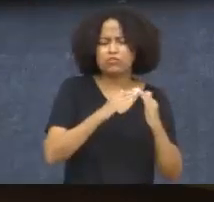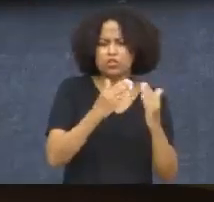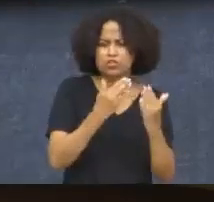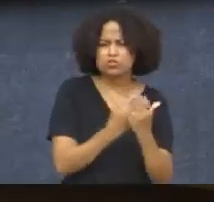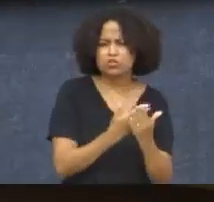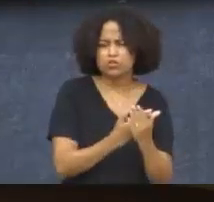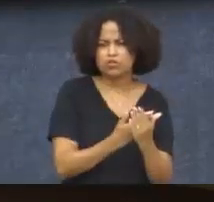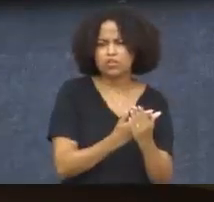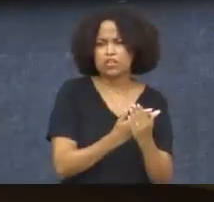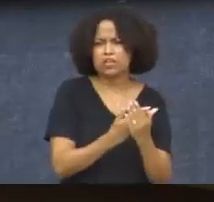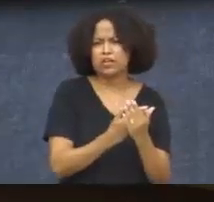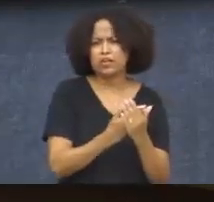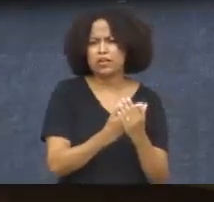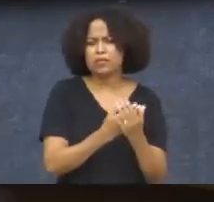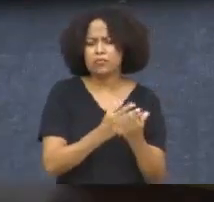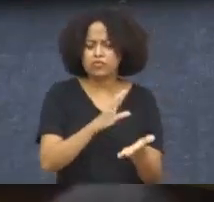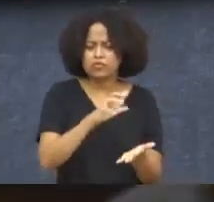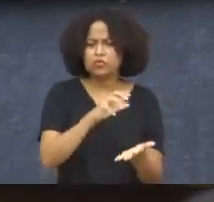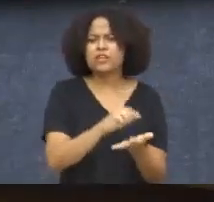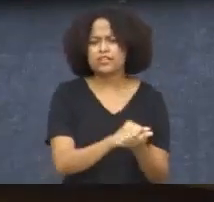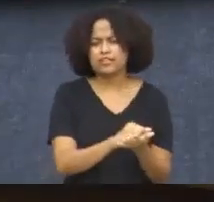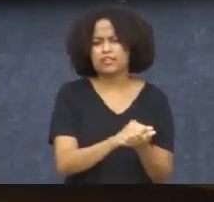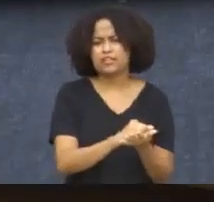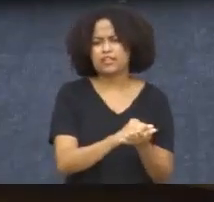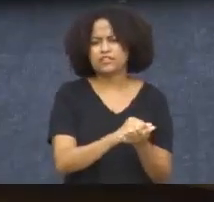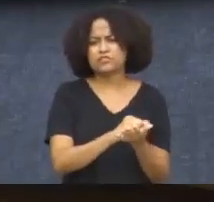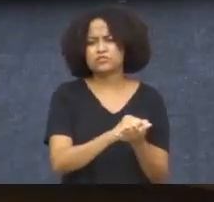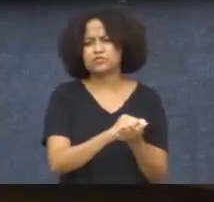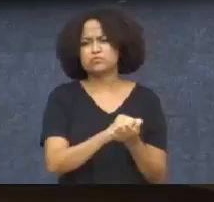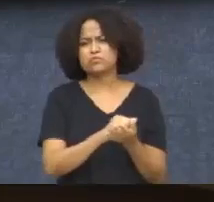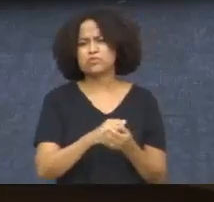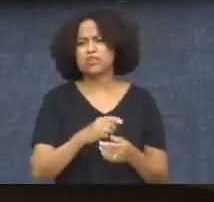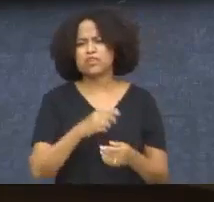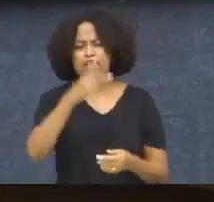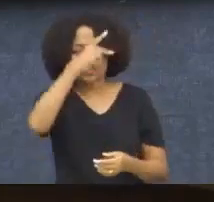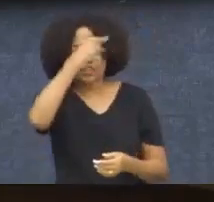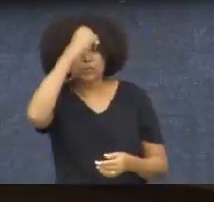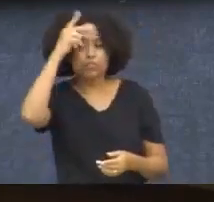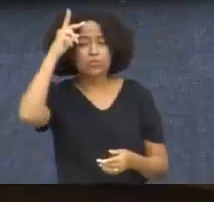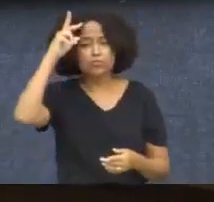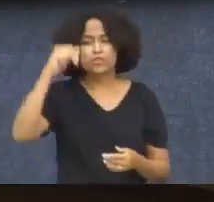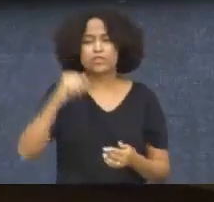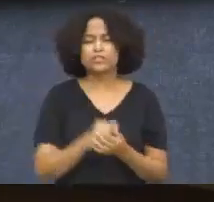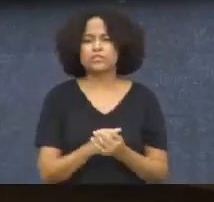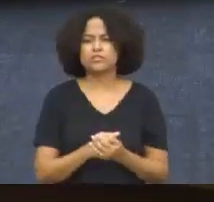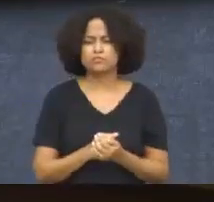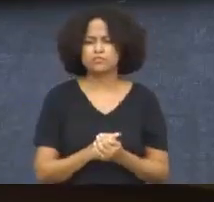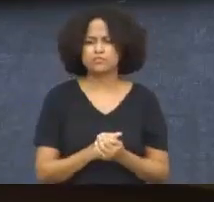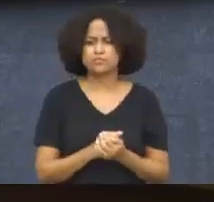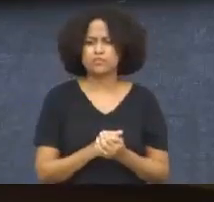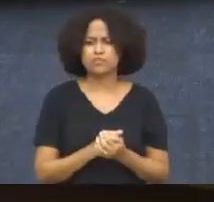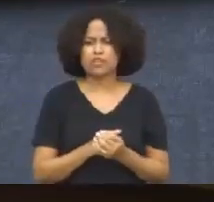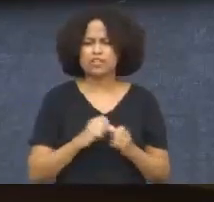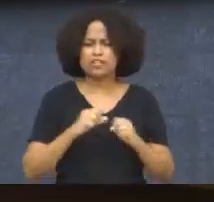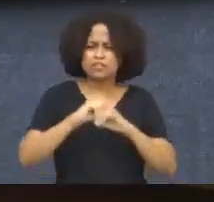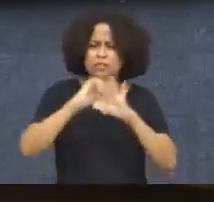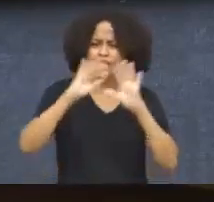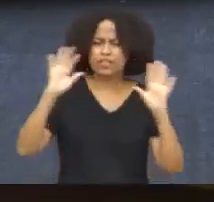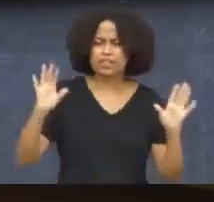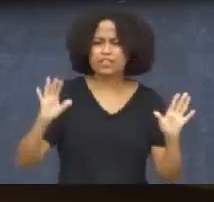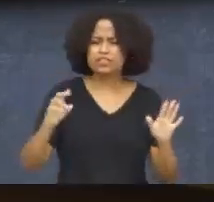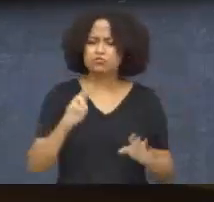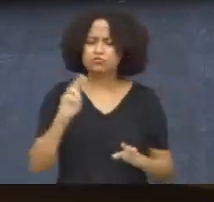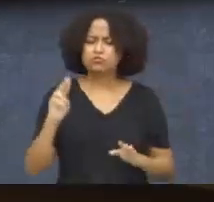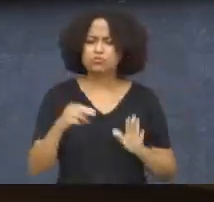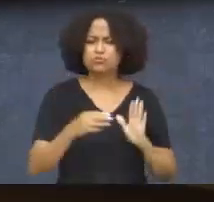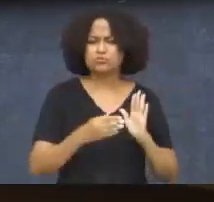direcionar as matrículas e serem melhor atendidos pela rede pública municipal. O nosso próximo passo é a transparência do uso dos recursos